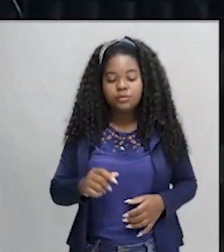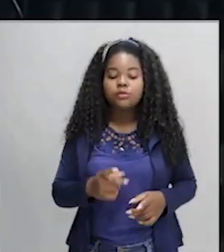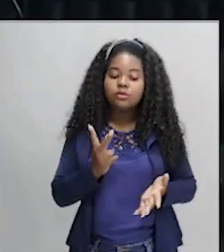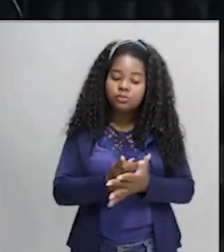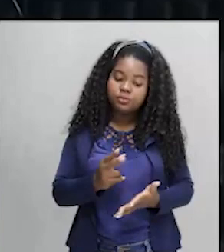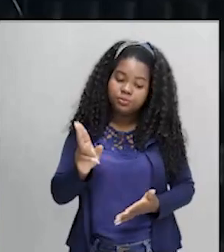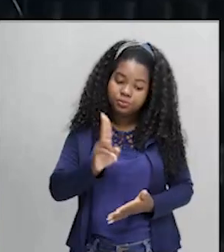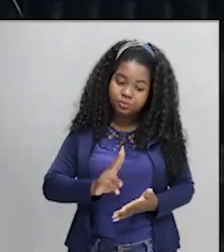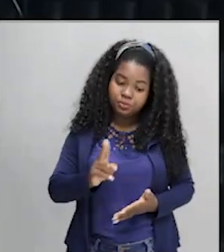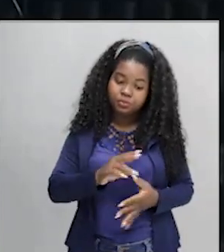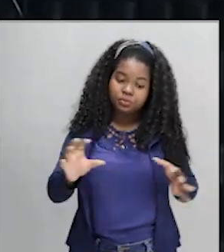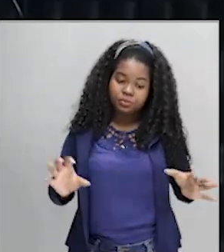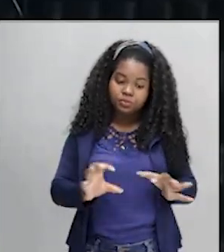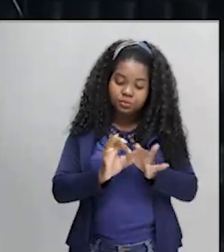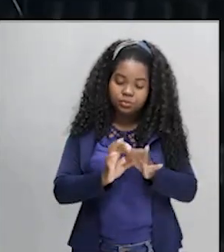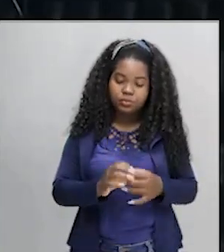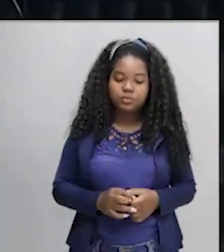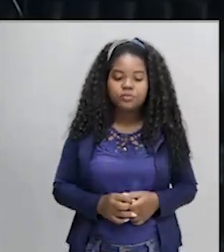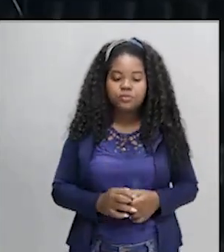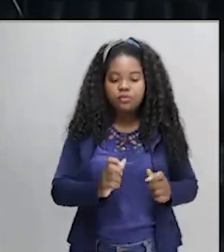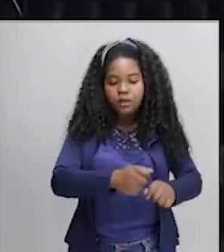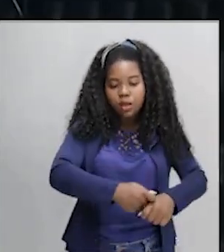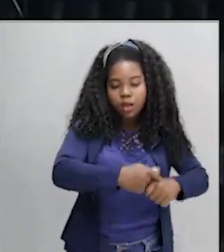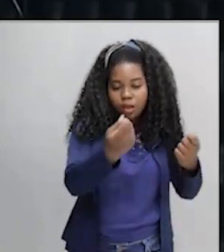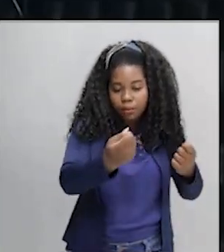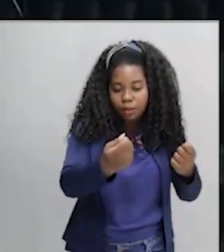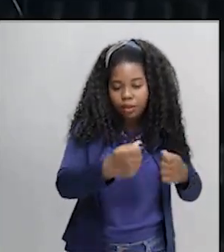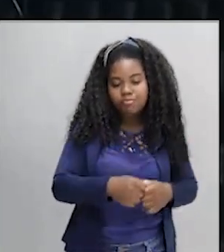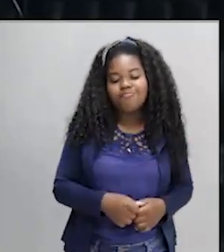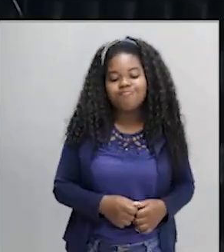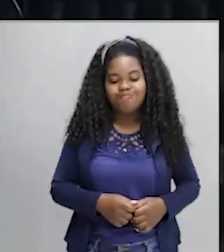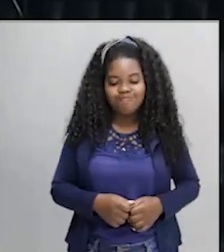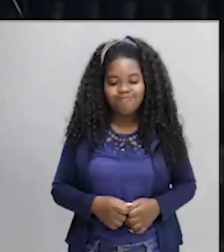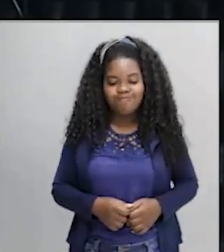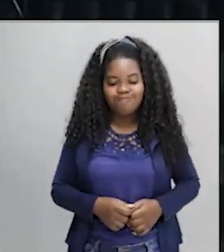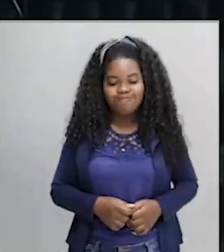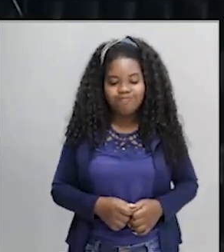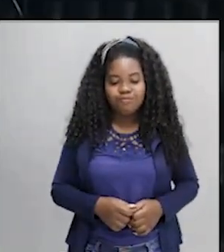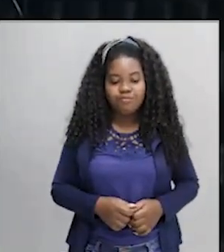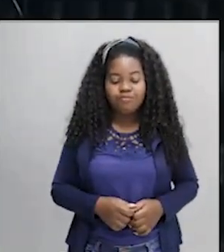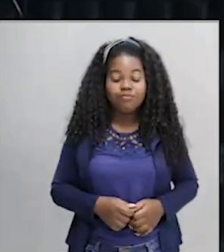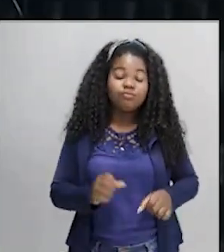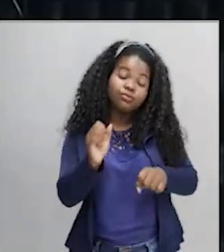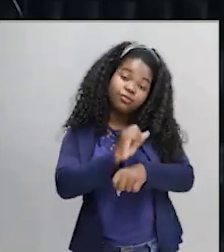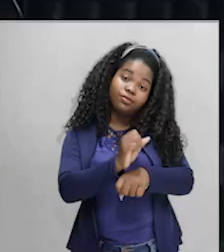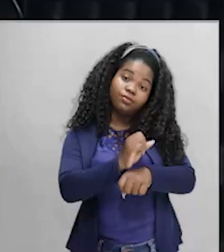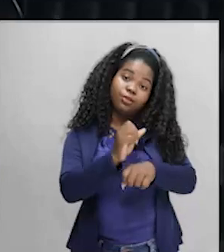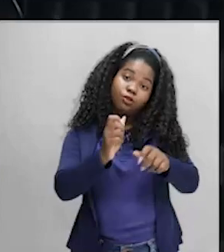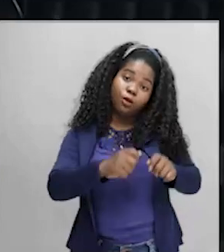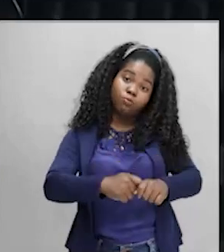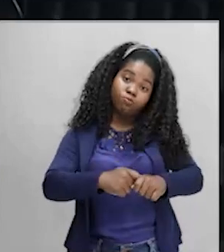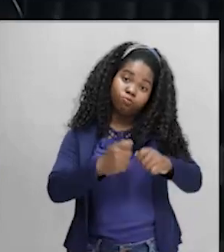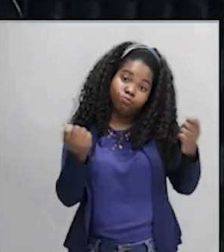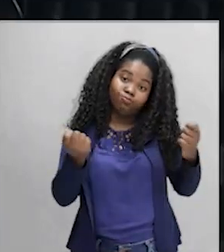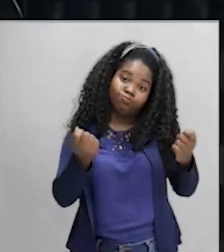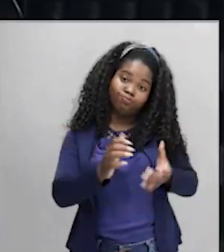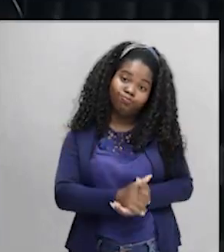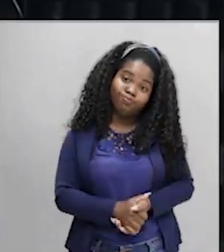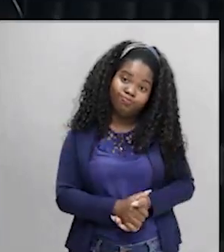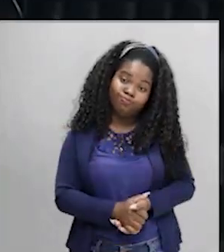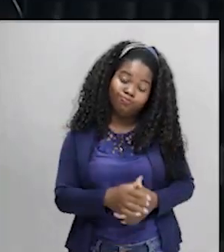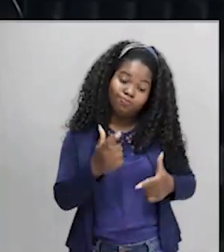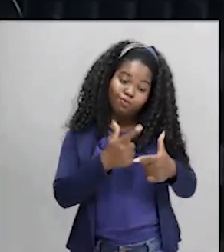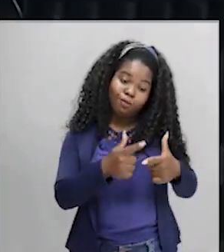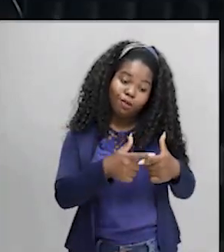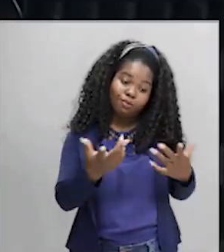que significa broke down? Quebrar. My car broke down. Meu carro quebrou. Nesse exemplo,